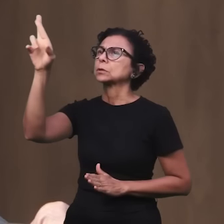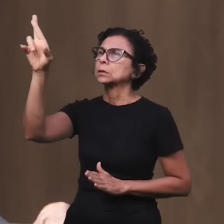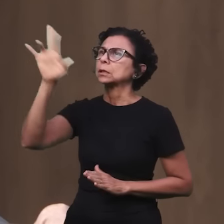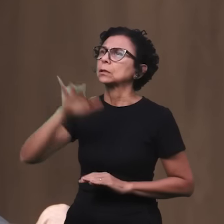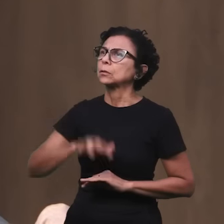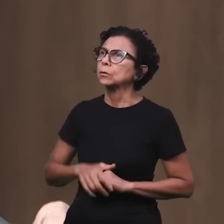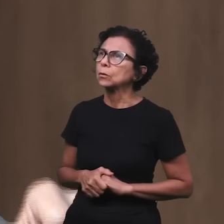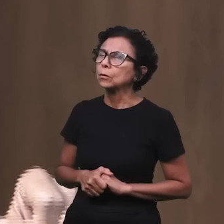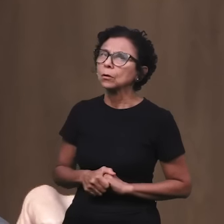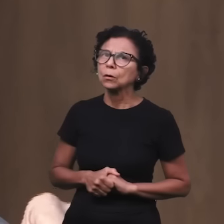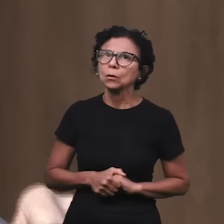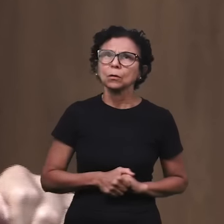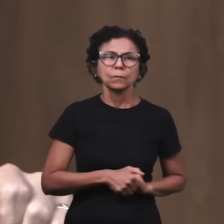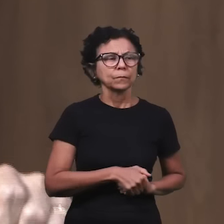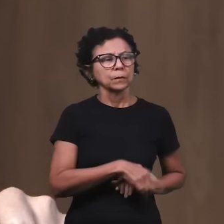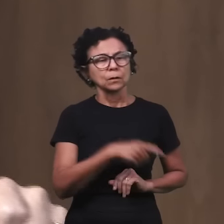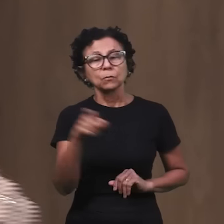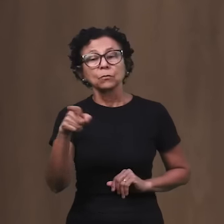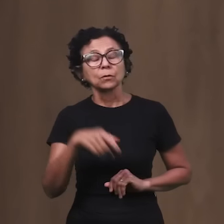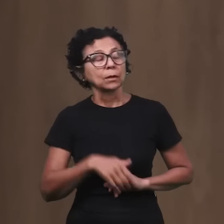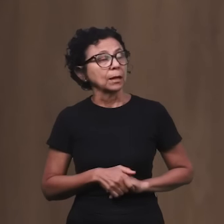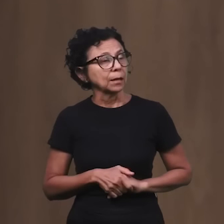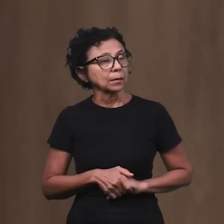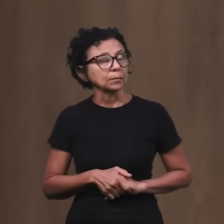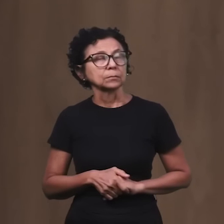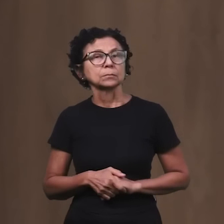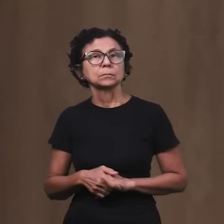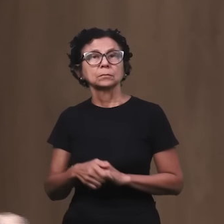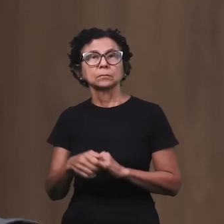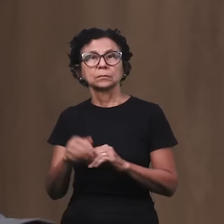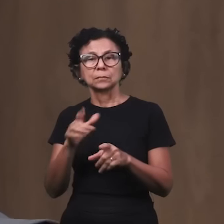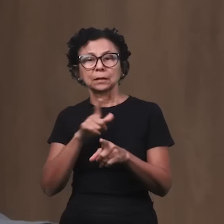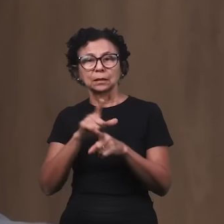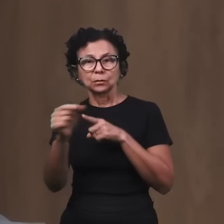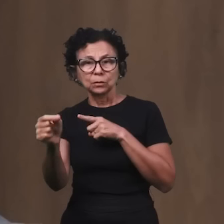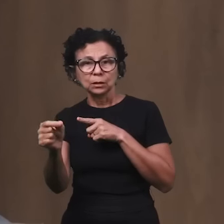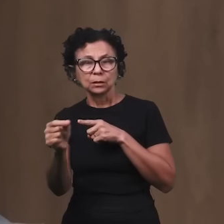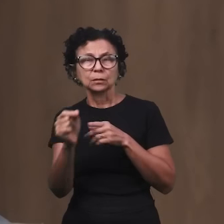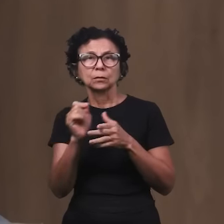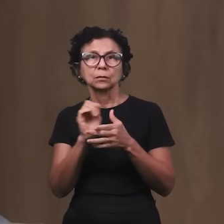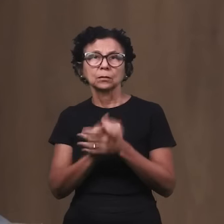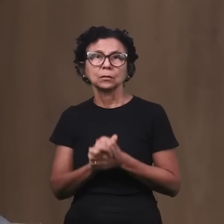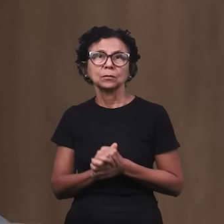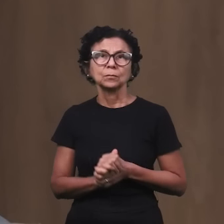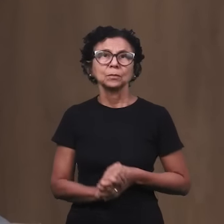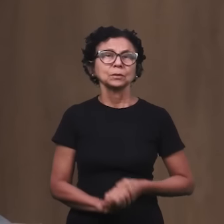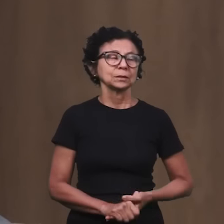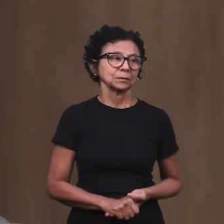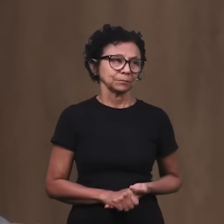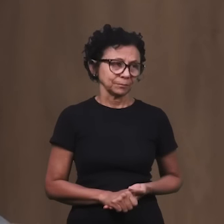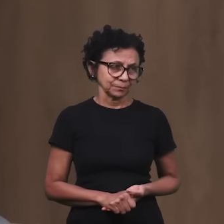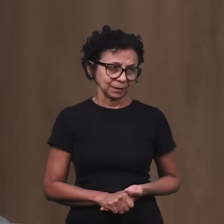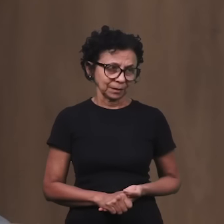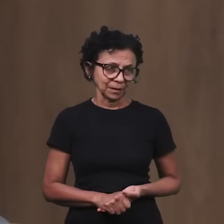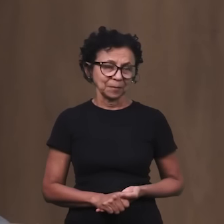lá do dental. Dividimos em 15 vezes o consultório para ele. Hoje ele está mais rico do que eu.